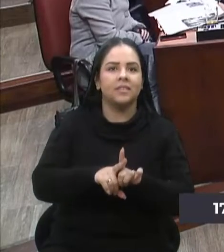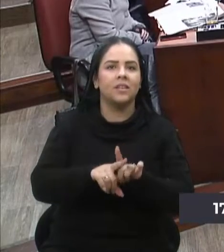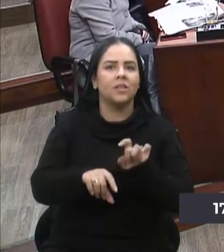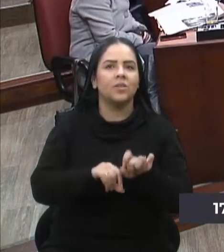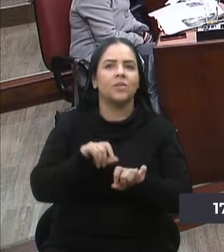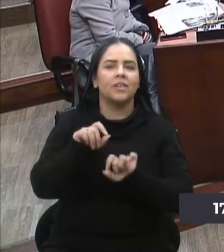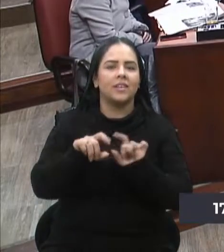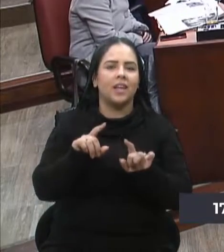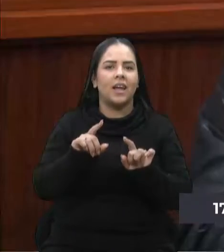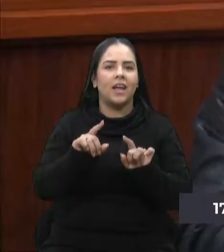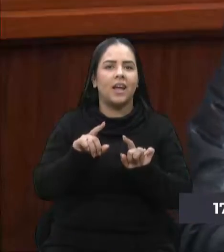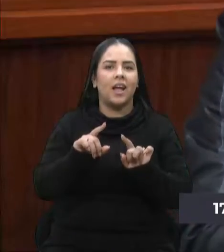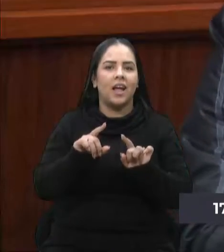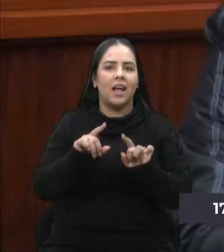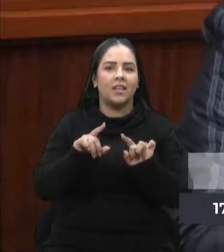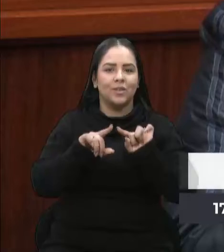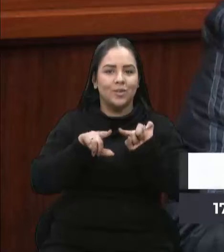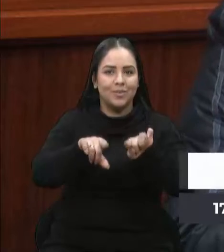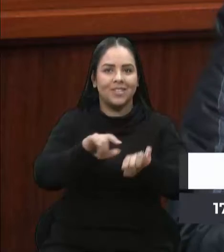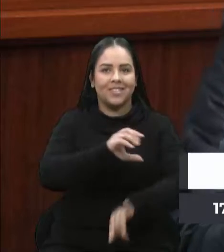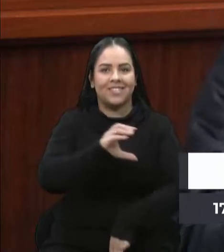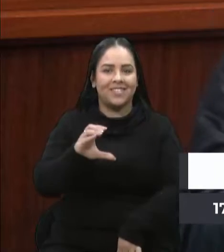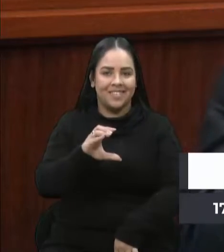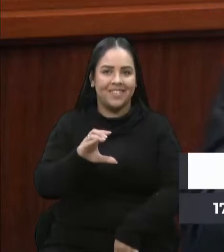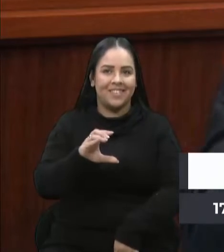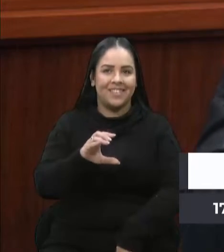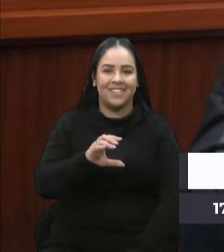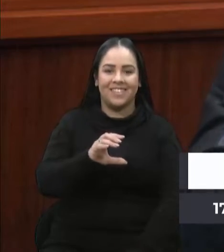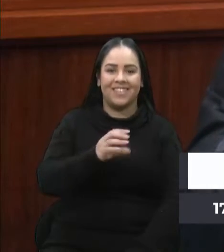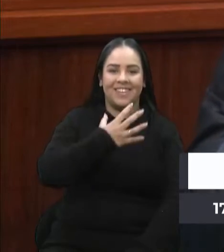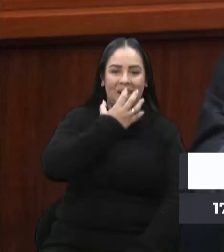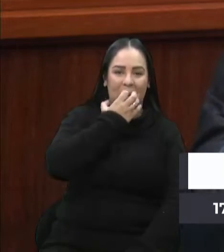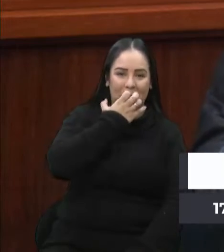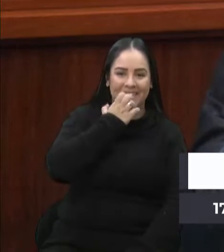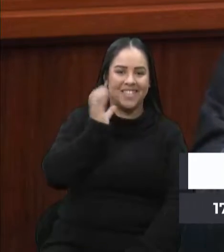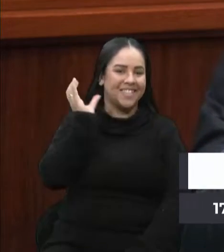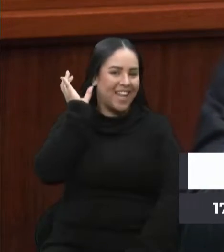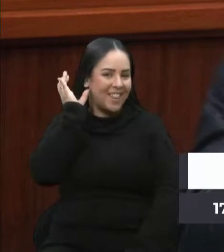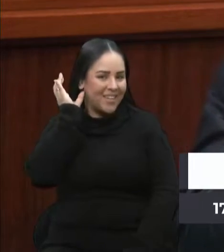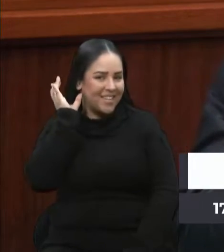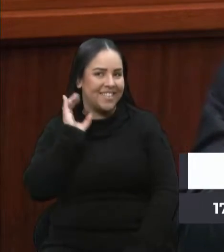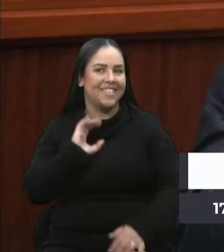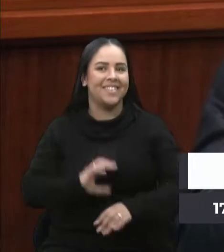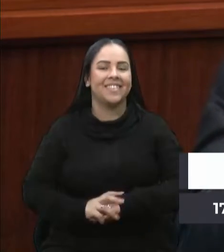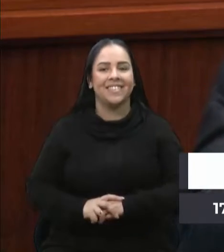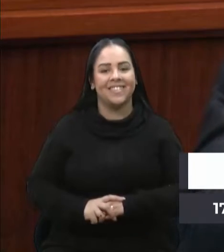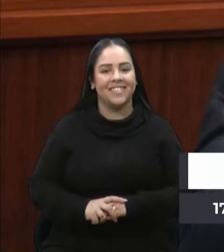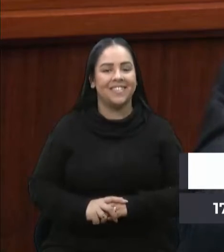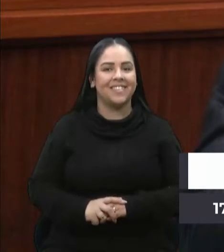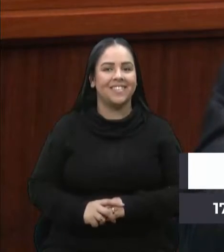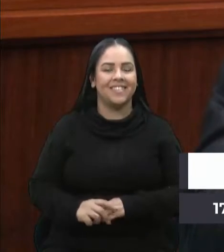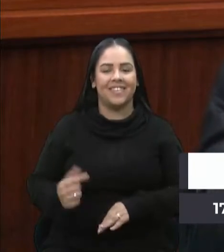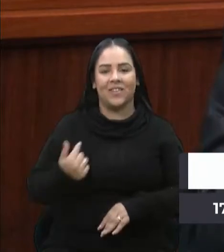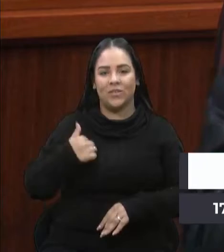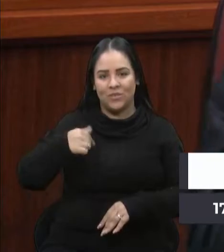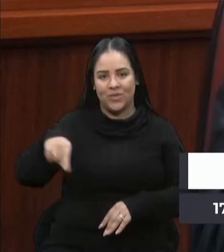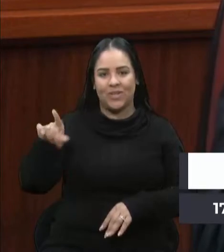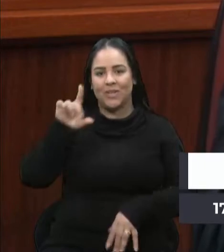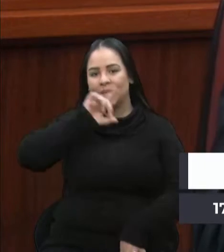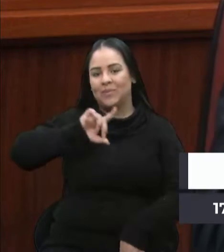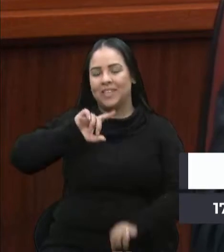a disputa do CC né cabelo seccatore quer dizer que eu estive lá também dormindo de manhã